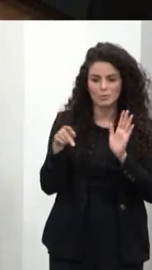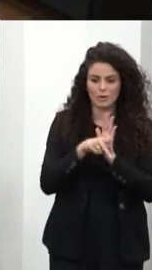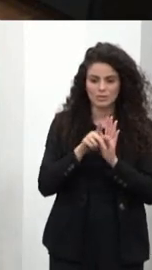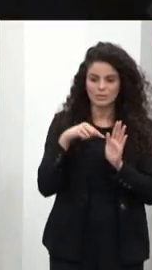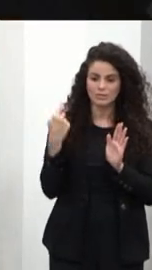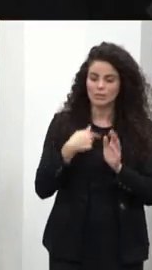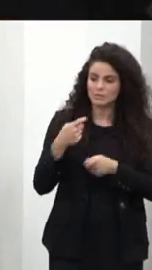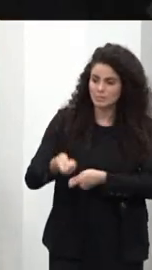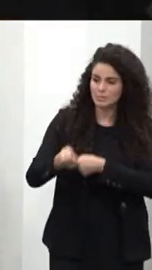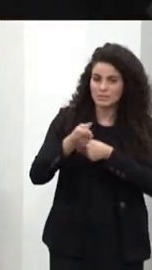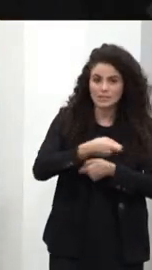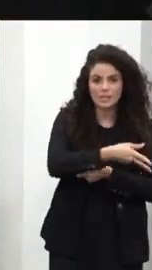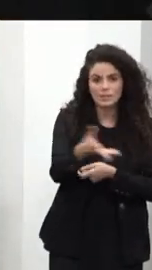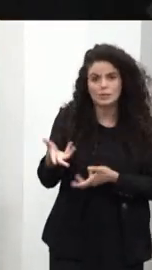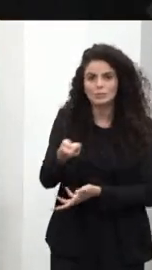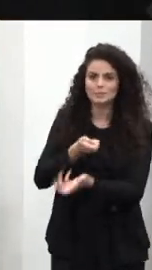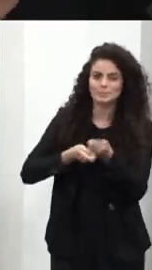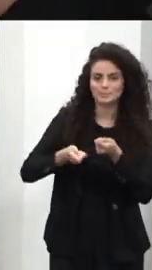de pescadores